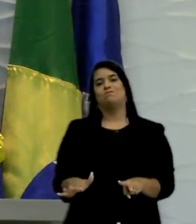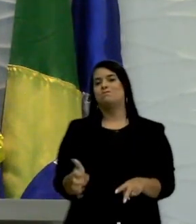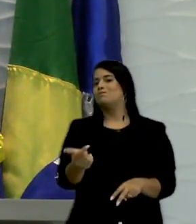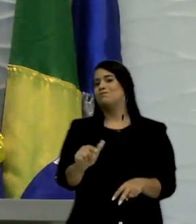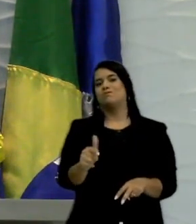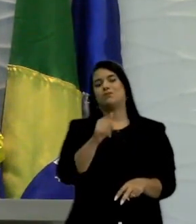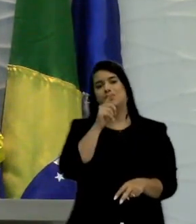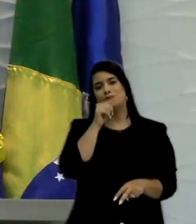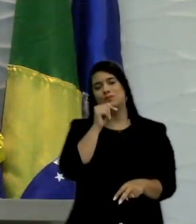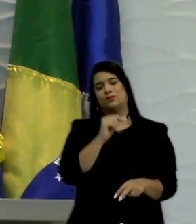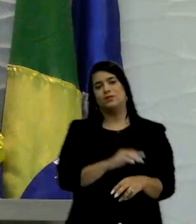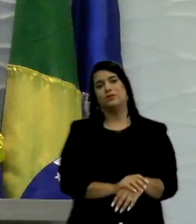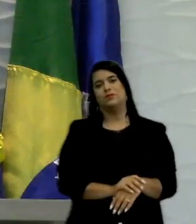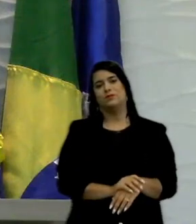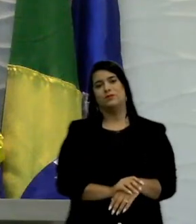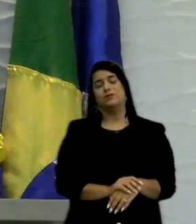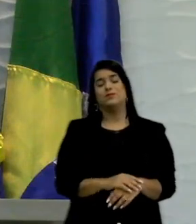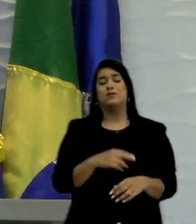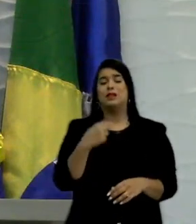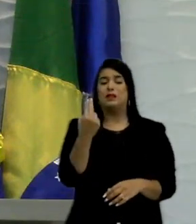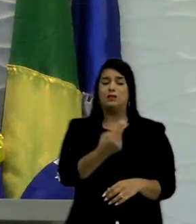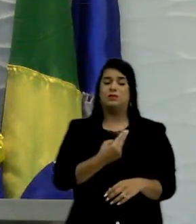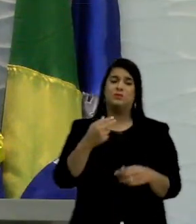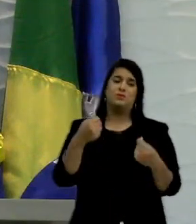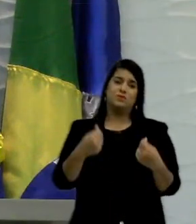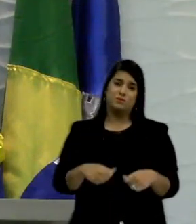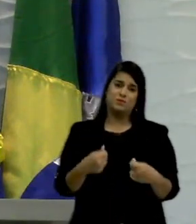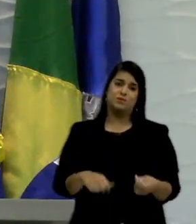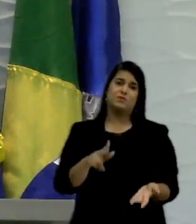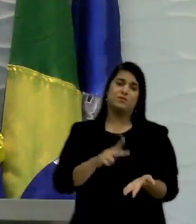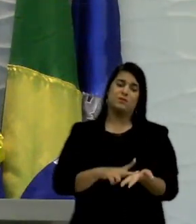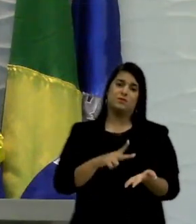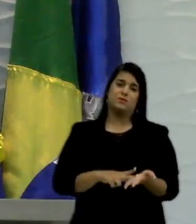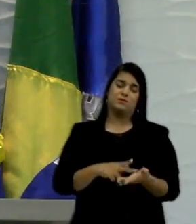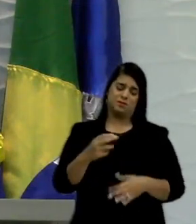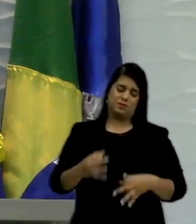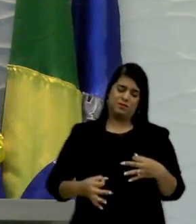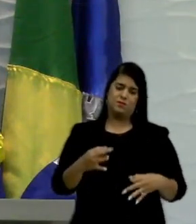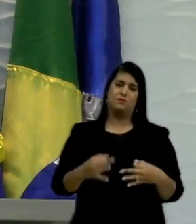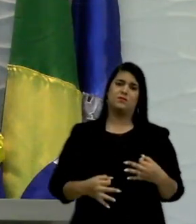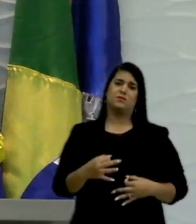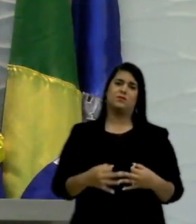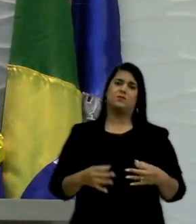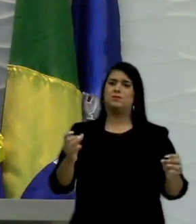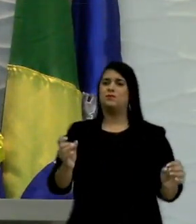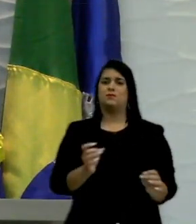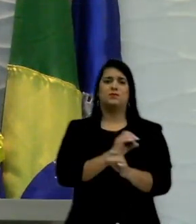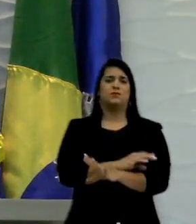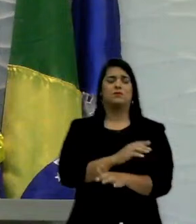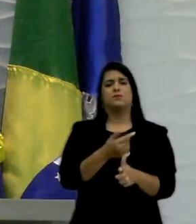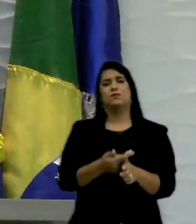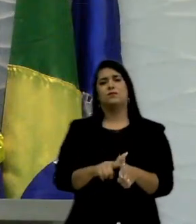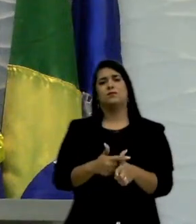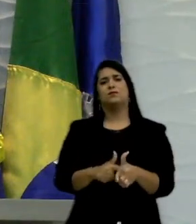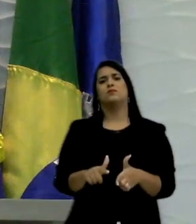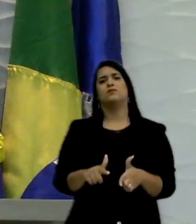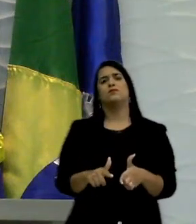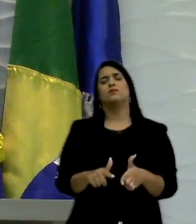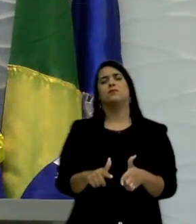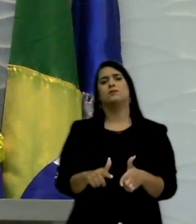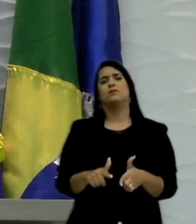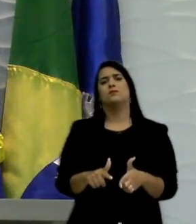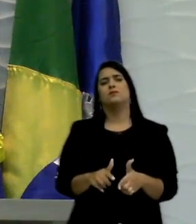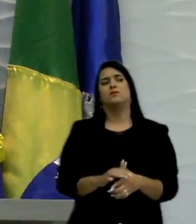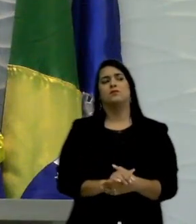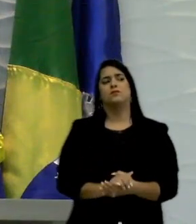4 meses e 2 semanas. E a gente precisa, de fato, que a justiça tome conta, né, dessa parte e faça com que a Compesa